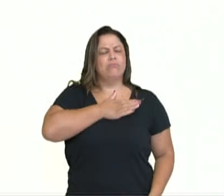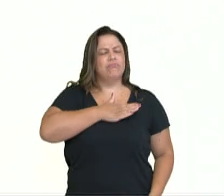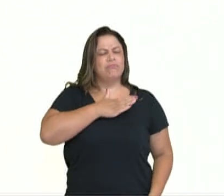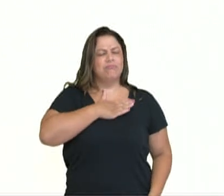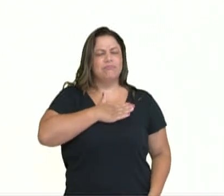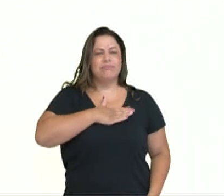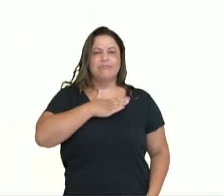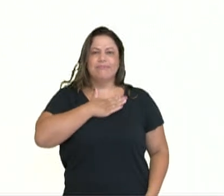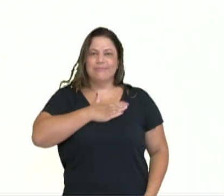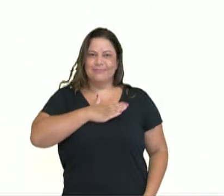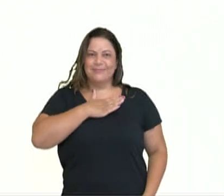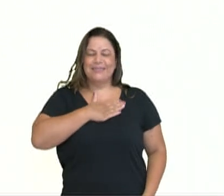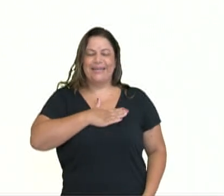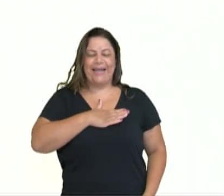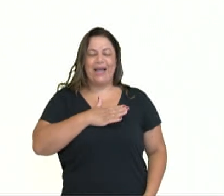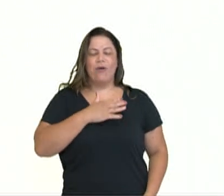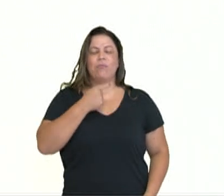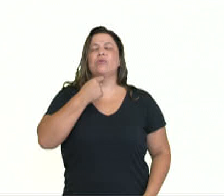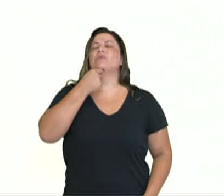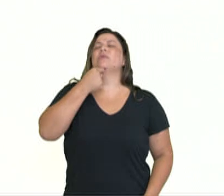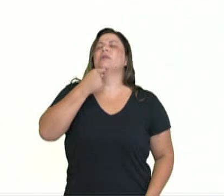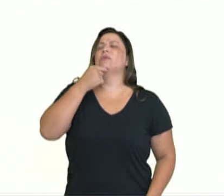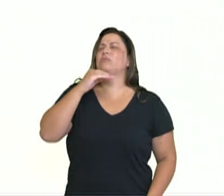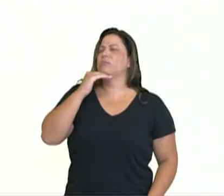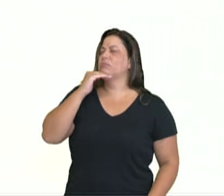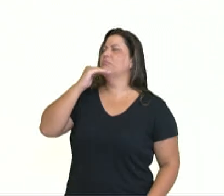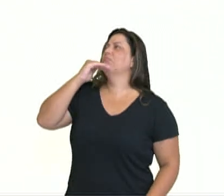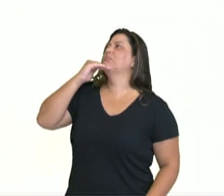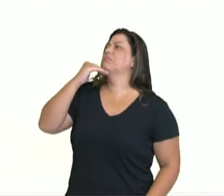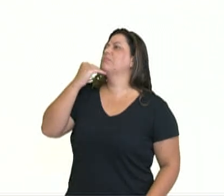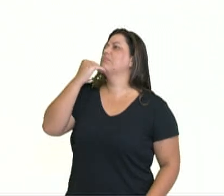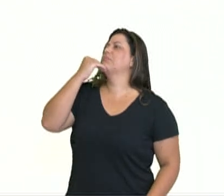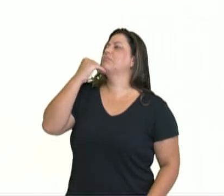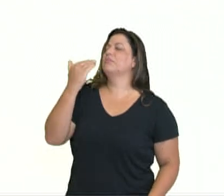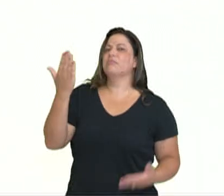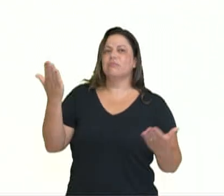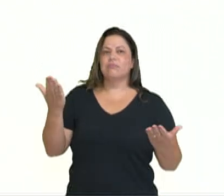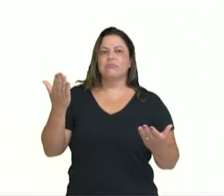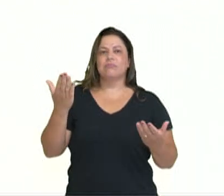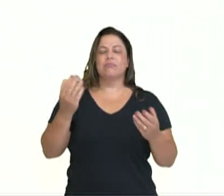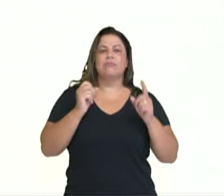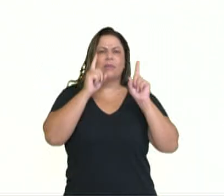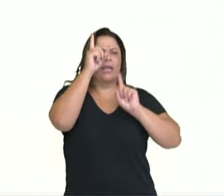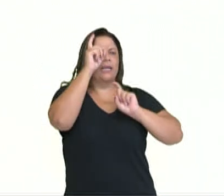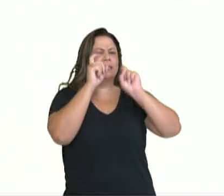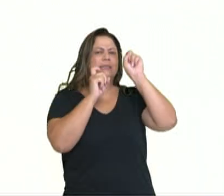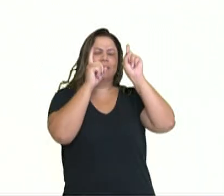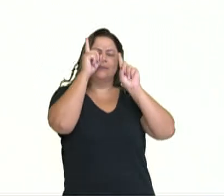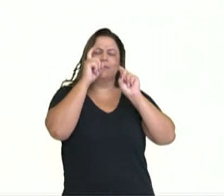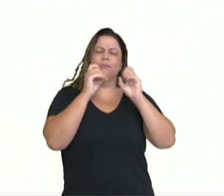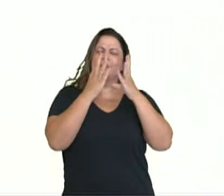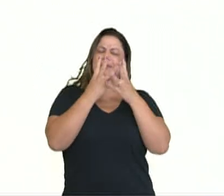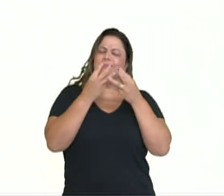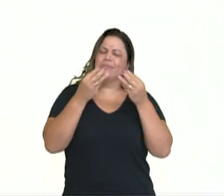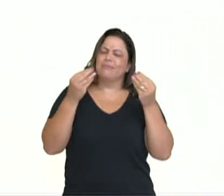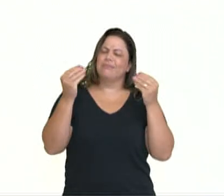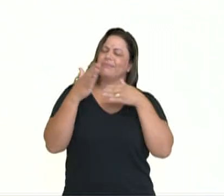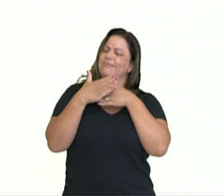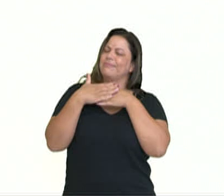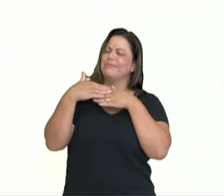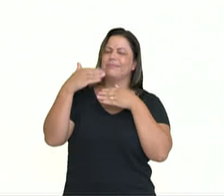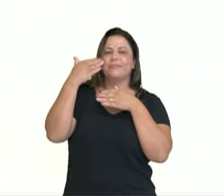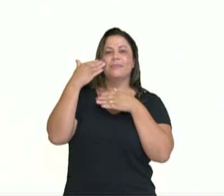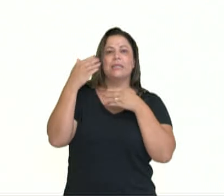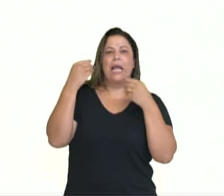rostinho tranquilo. Queixo agudo, aquele mais proeminente. E expressão doce. Doce, carinhosa.